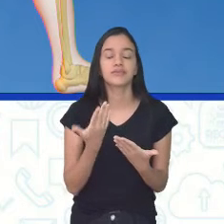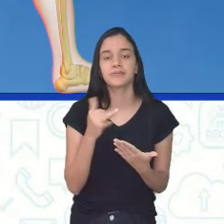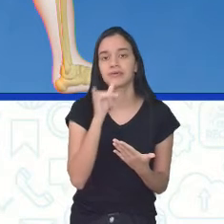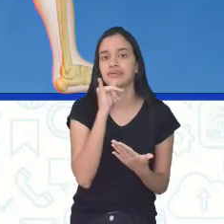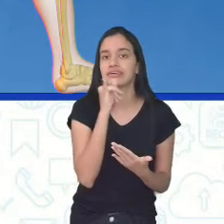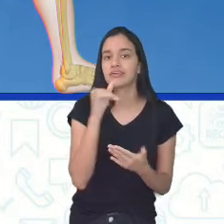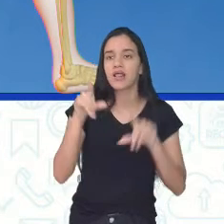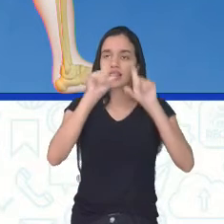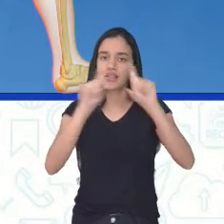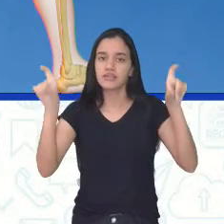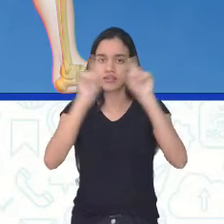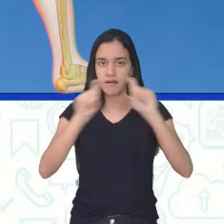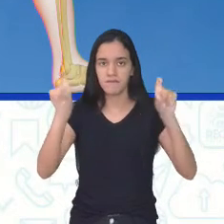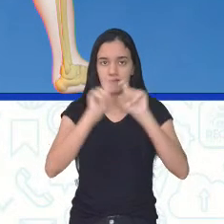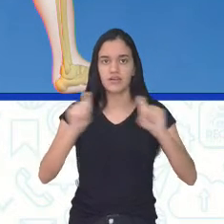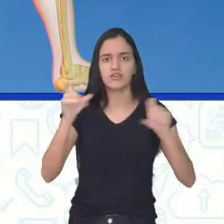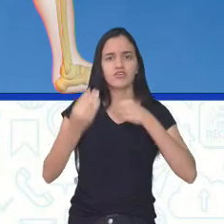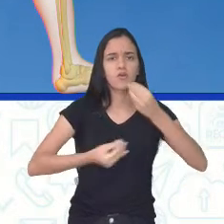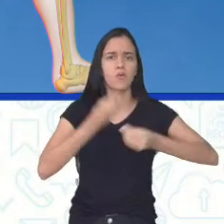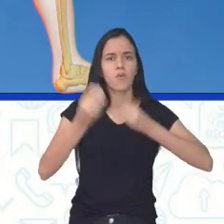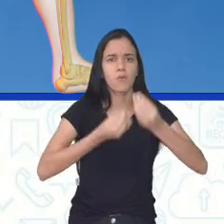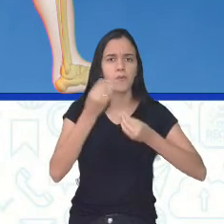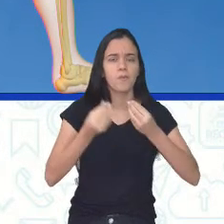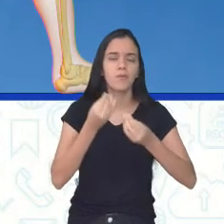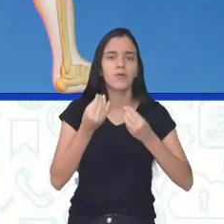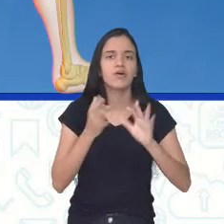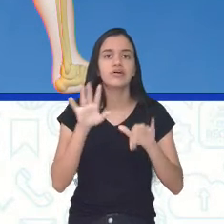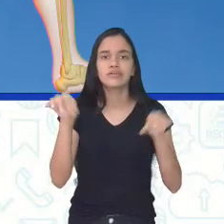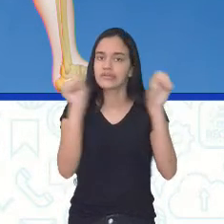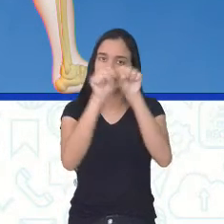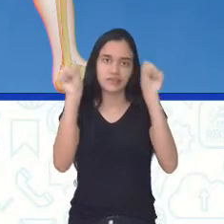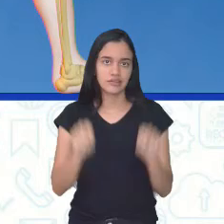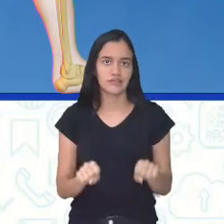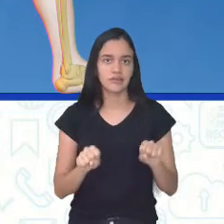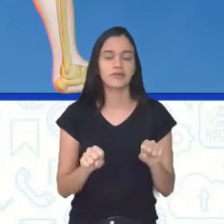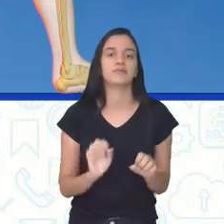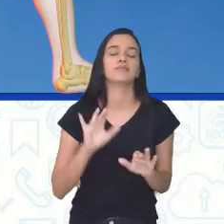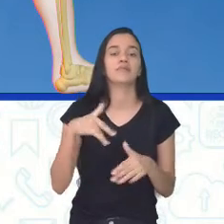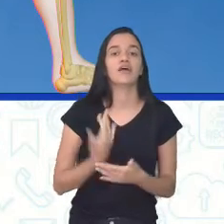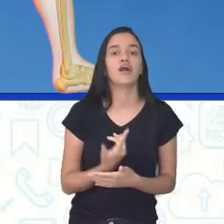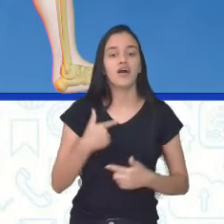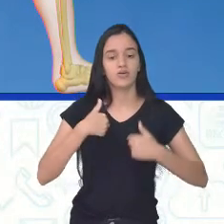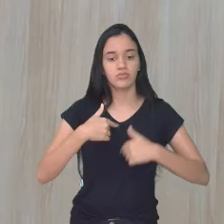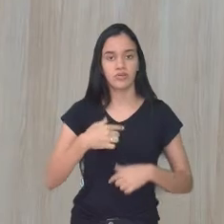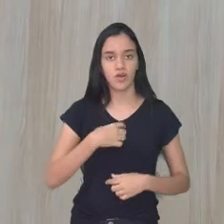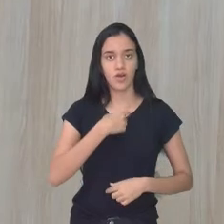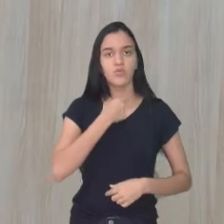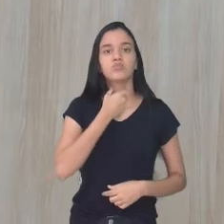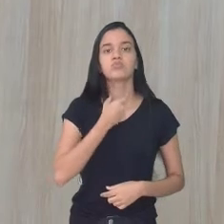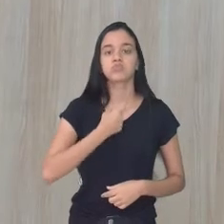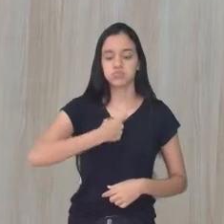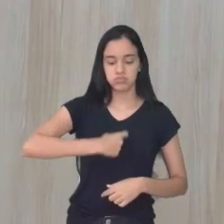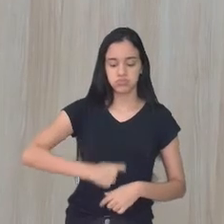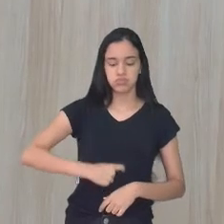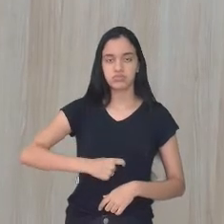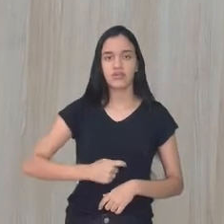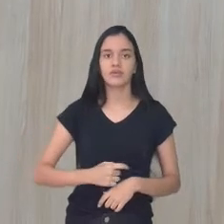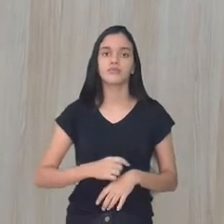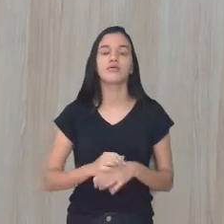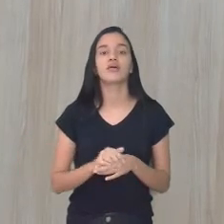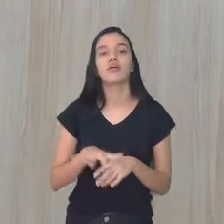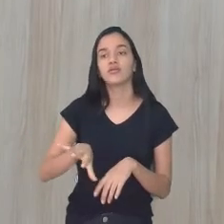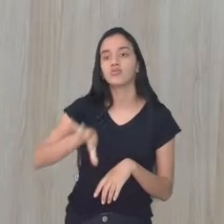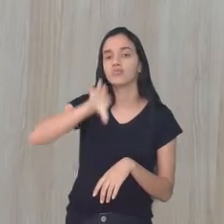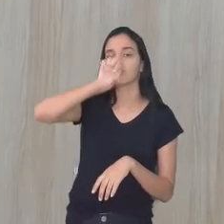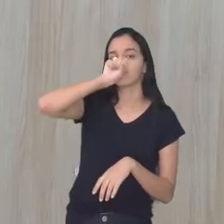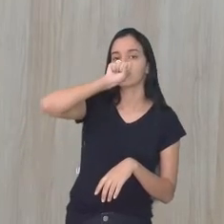nessa frase aí, eu estou colocando como, essas partes são os sistemas. O sistema digestório, o sistema respiratório, o